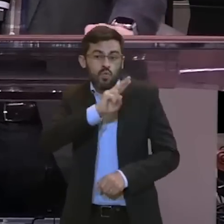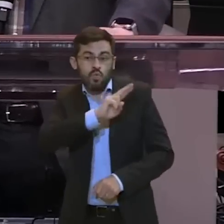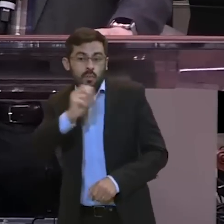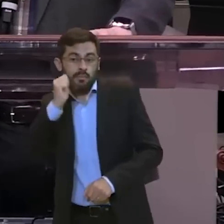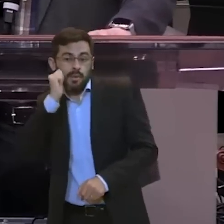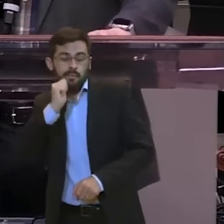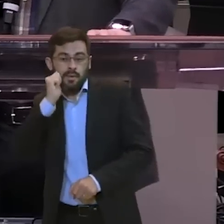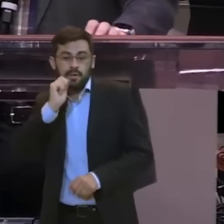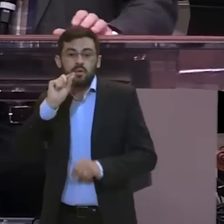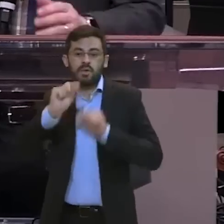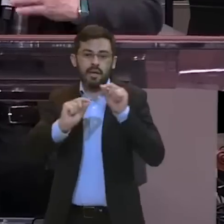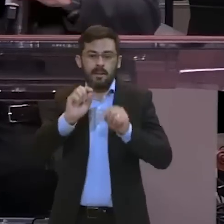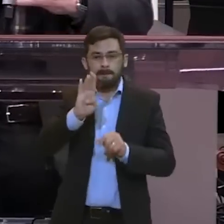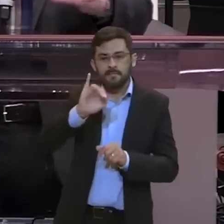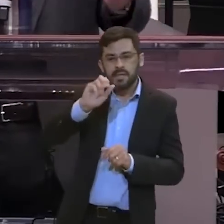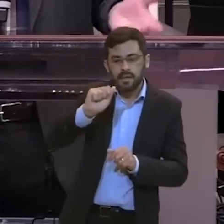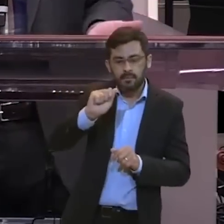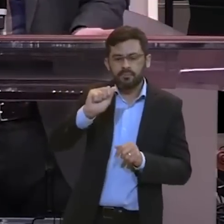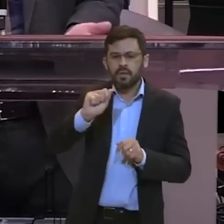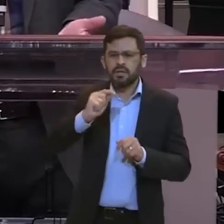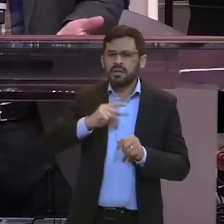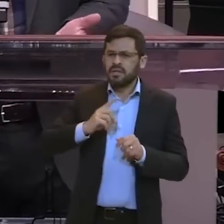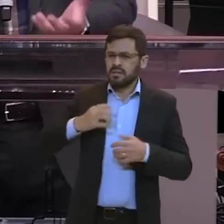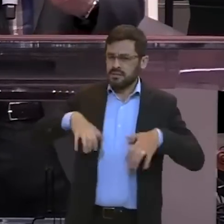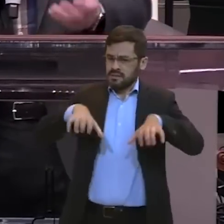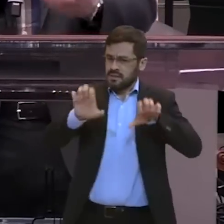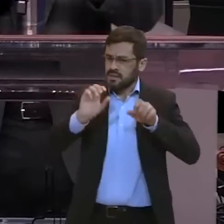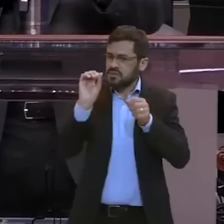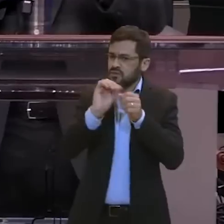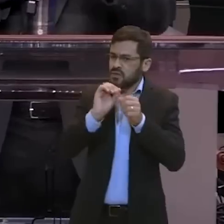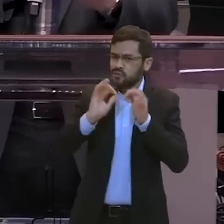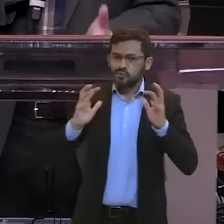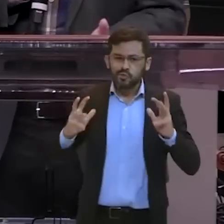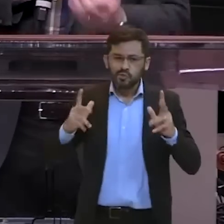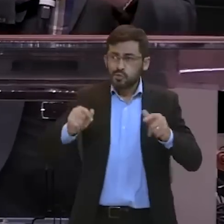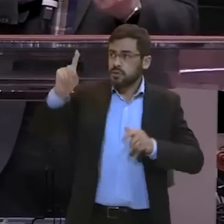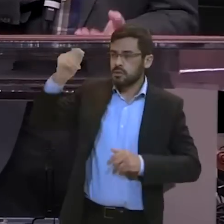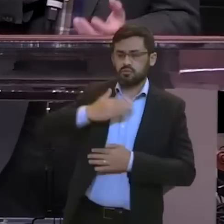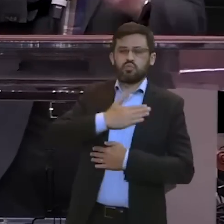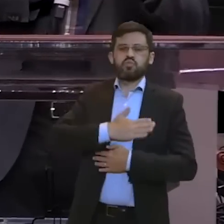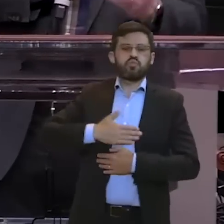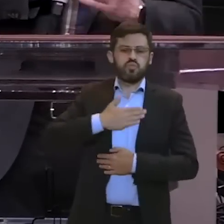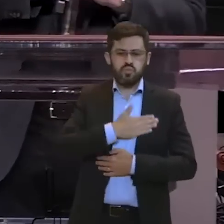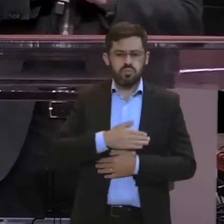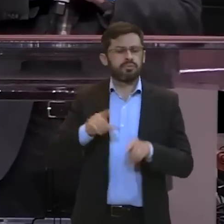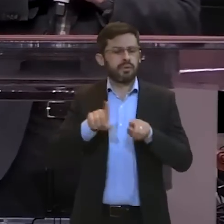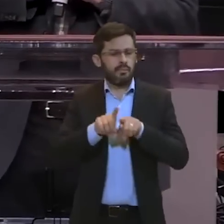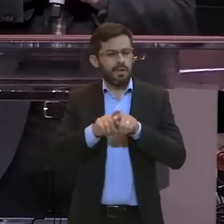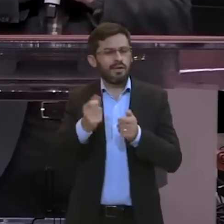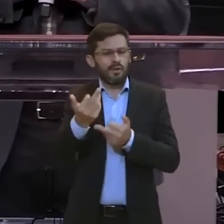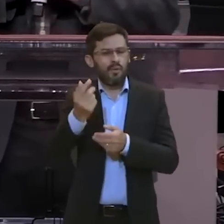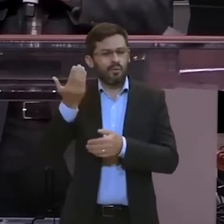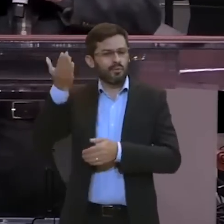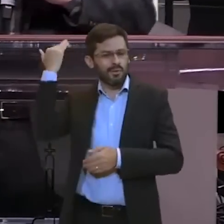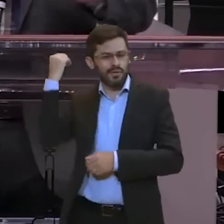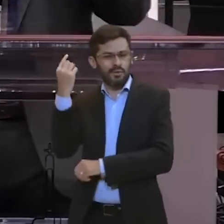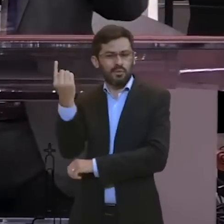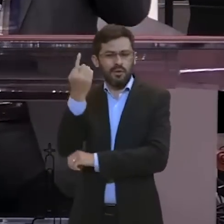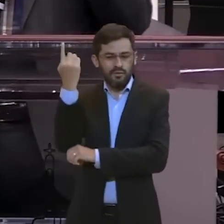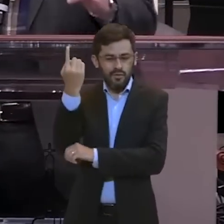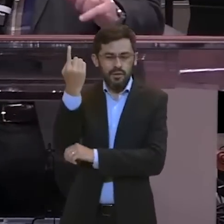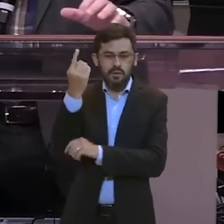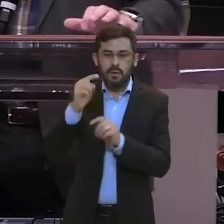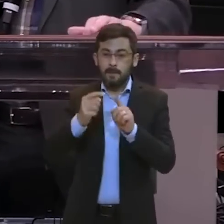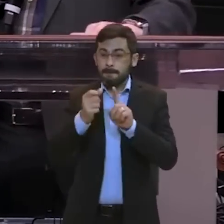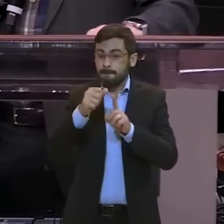de Zacarias. E ele fez o que o Senhor aprova, tal como tinha feito Davi, seu predecessor. No